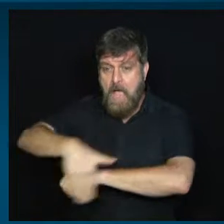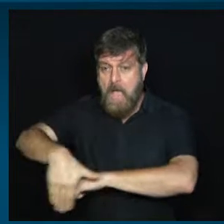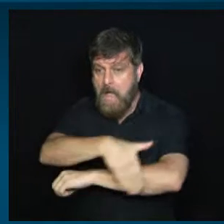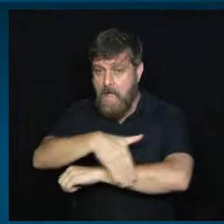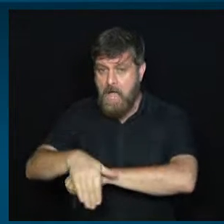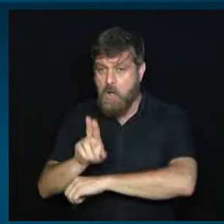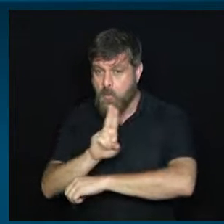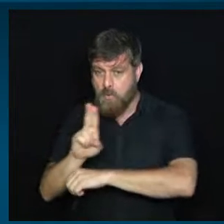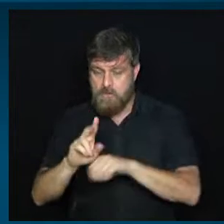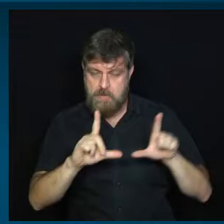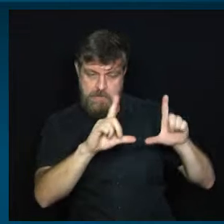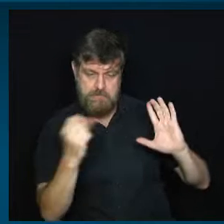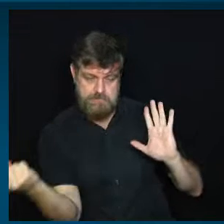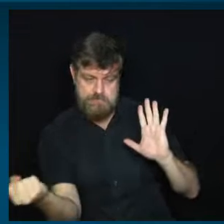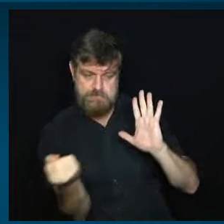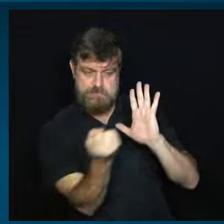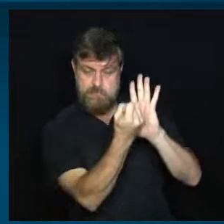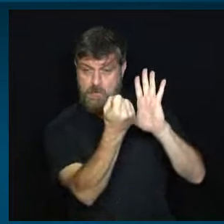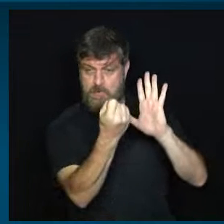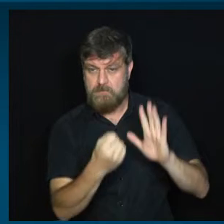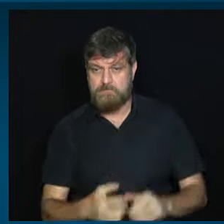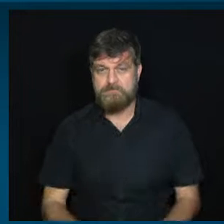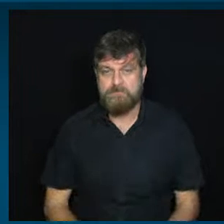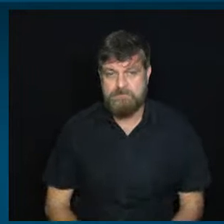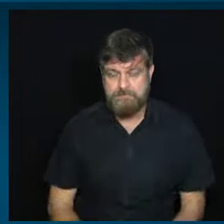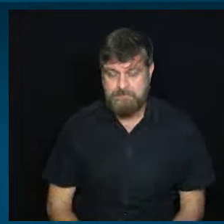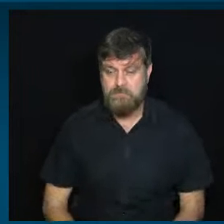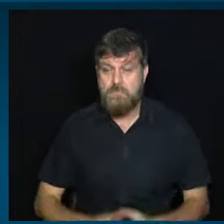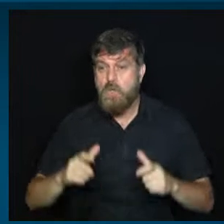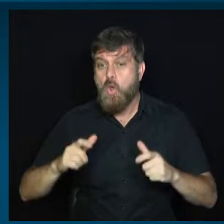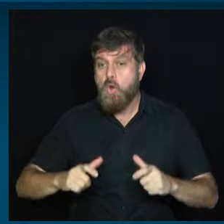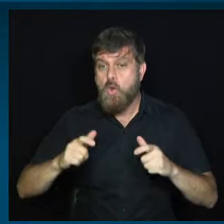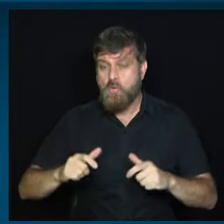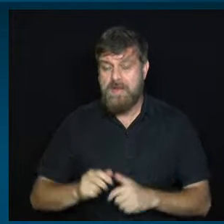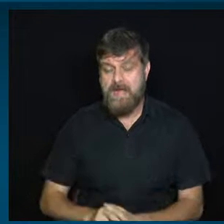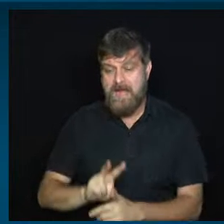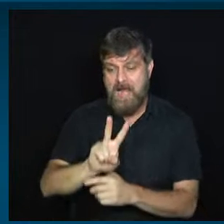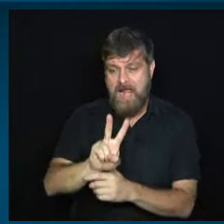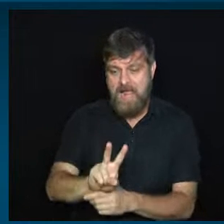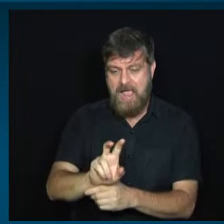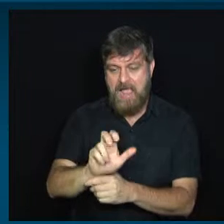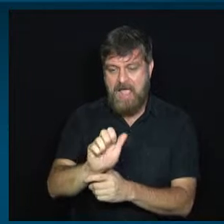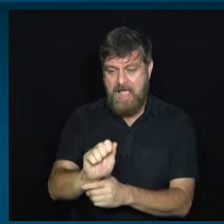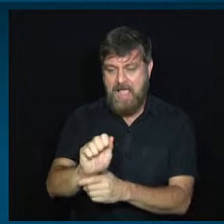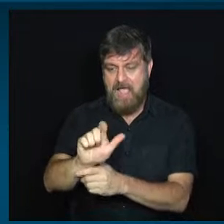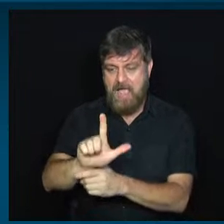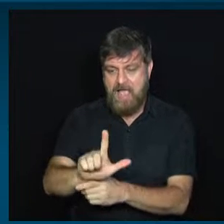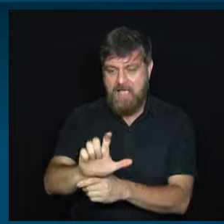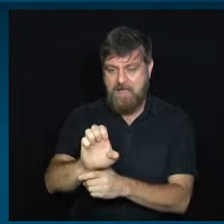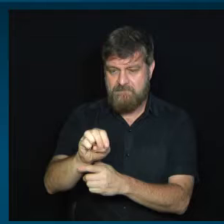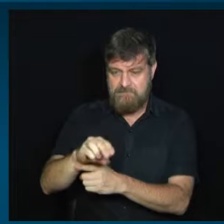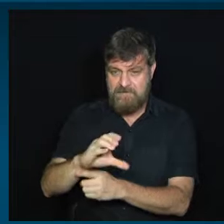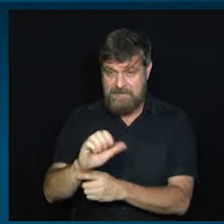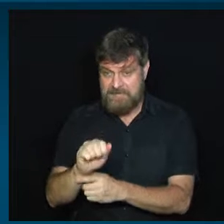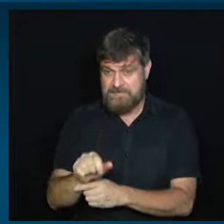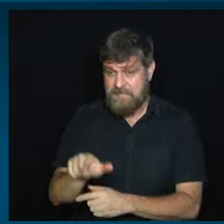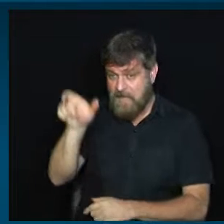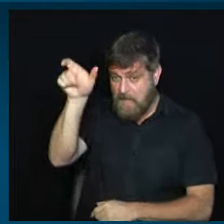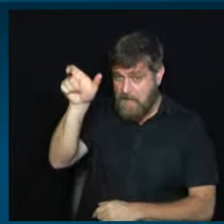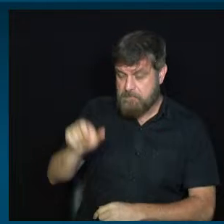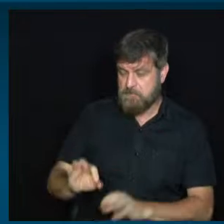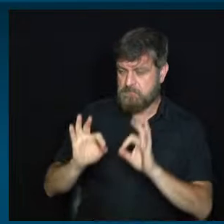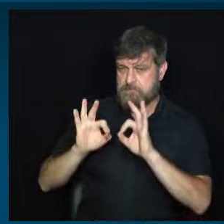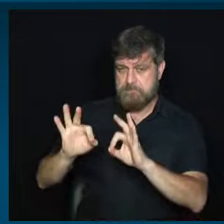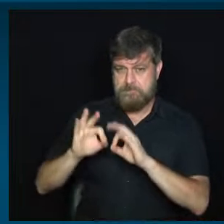José Hipólito Ferreira uma via pública do loteamento Parque Valença. O homenageado foi um importante corretor